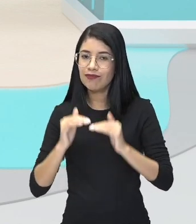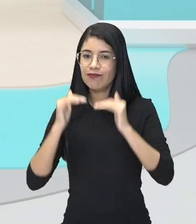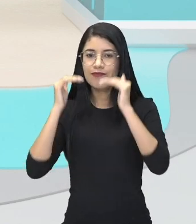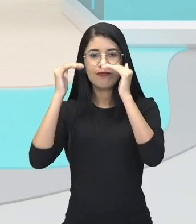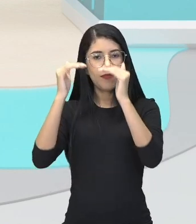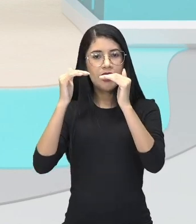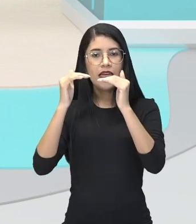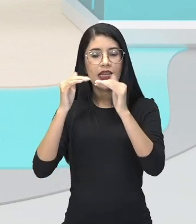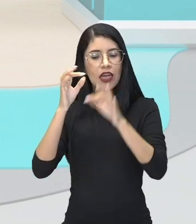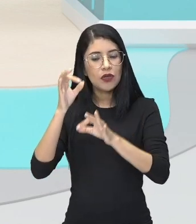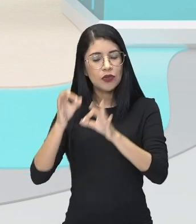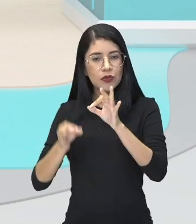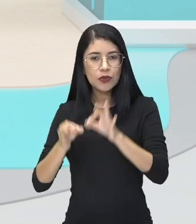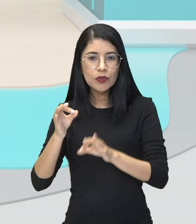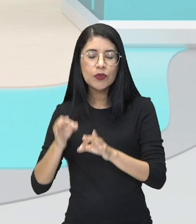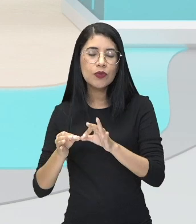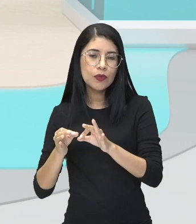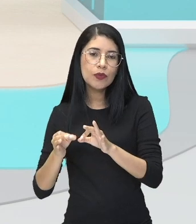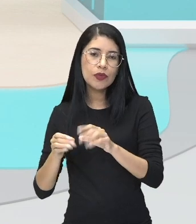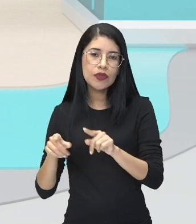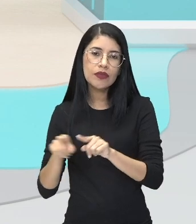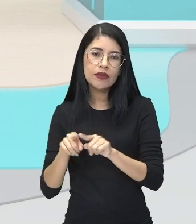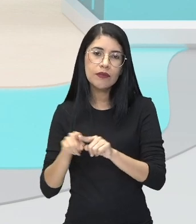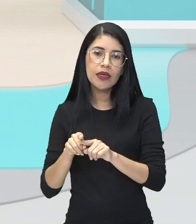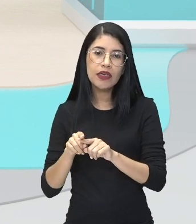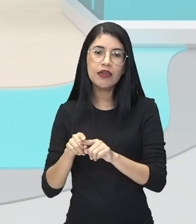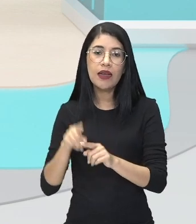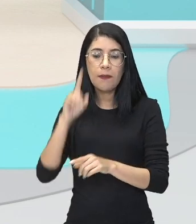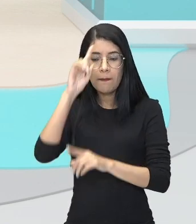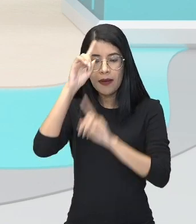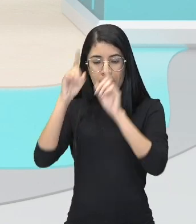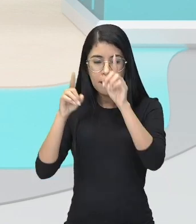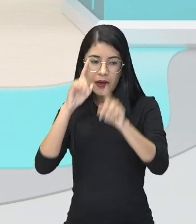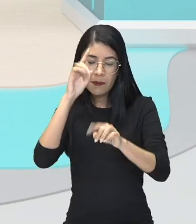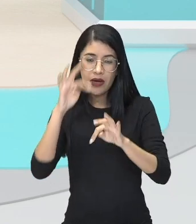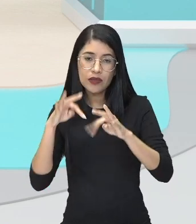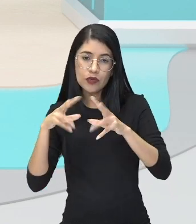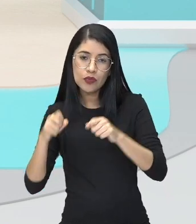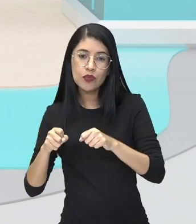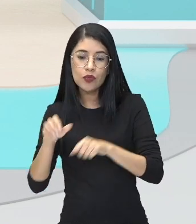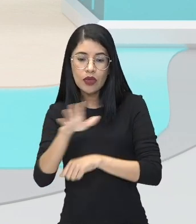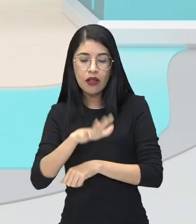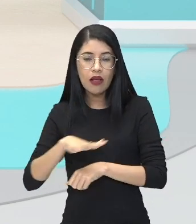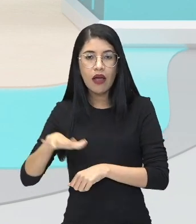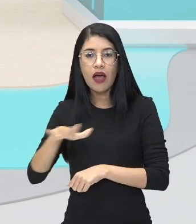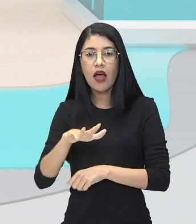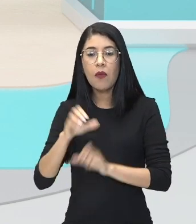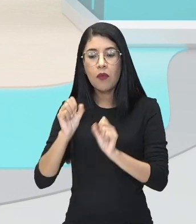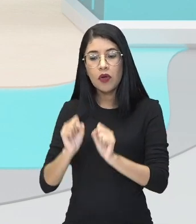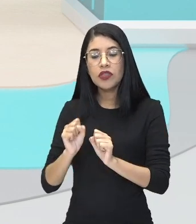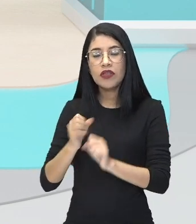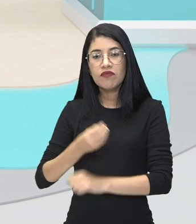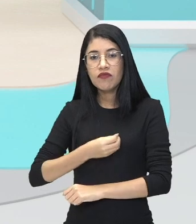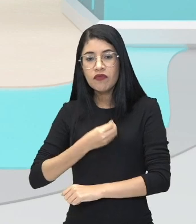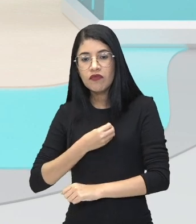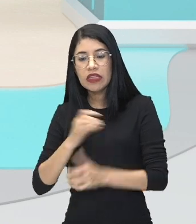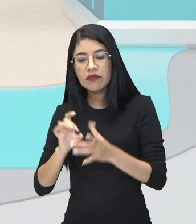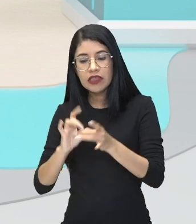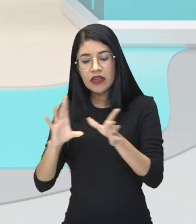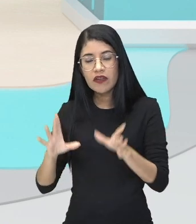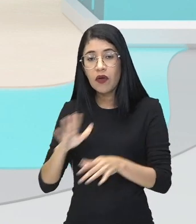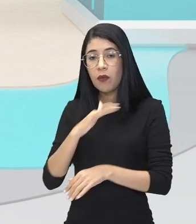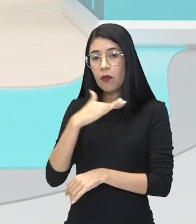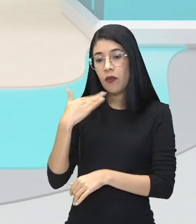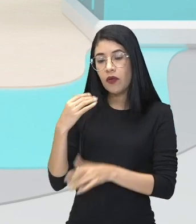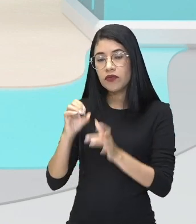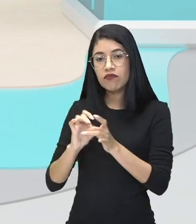era o juiz, ele era o sacerdote, ele dominava todos, ele tinha o poder de dar vida e tirar a vida. E ele também